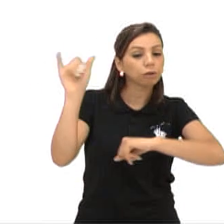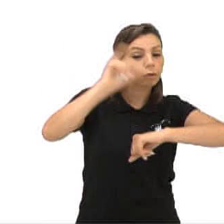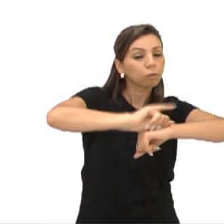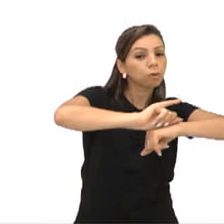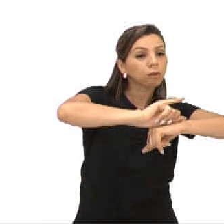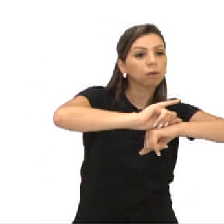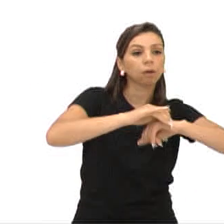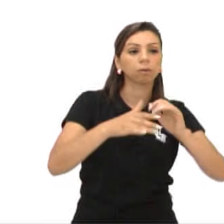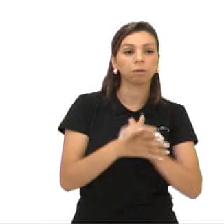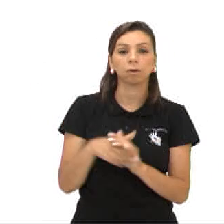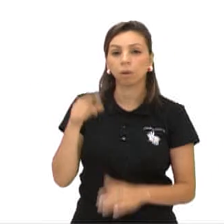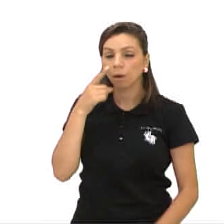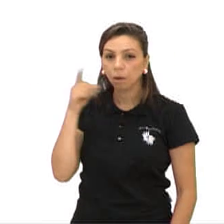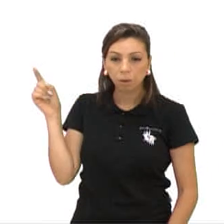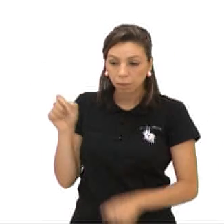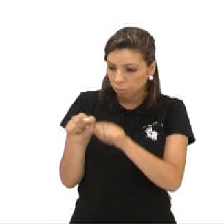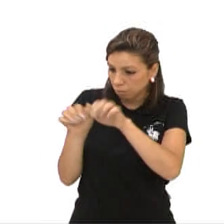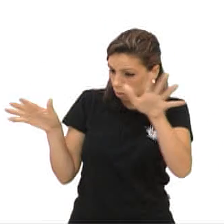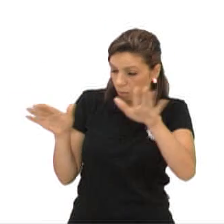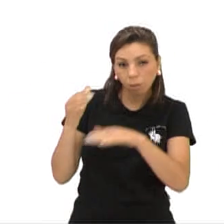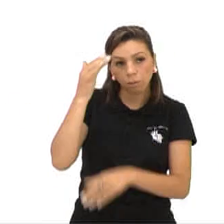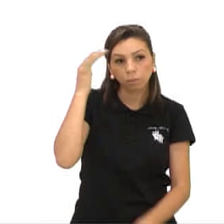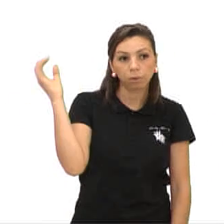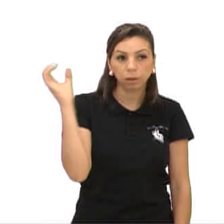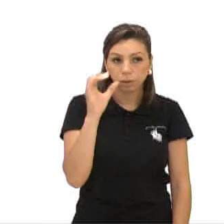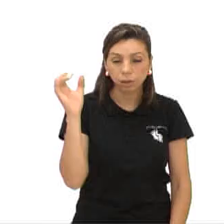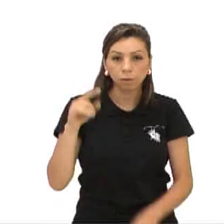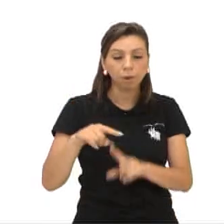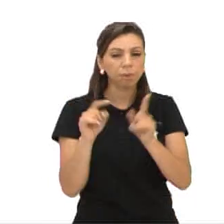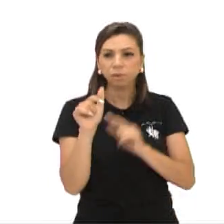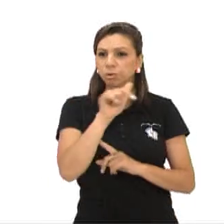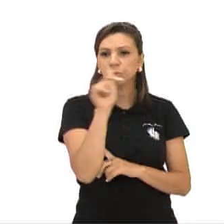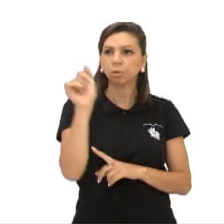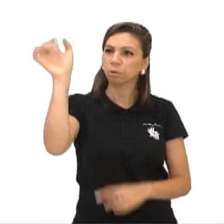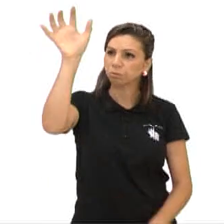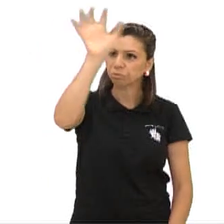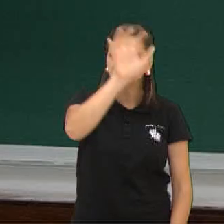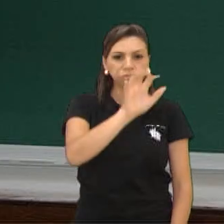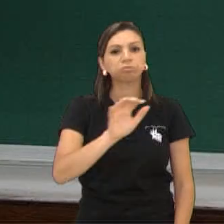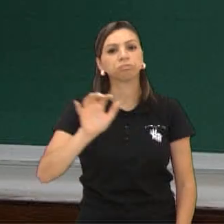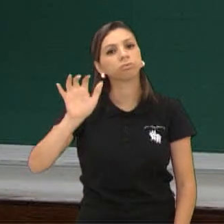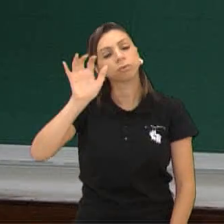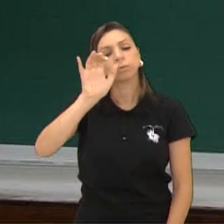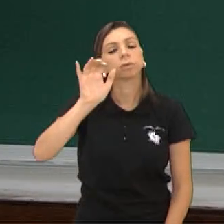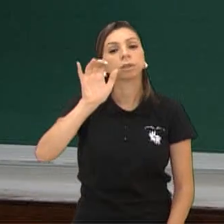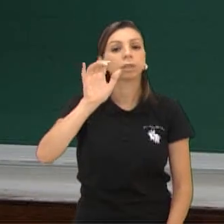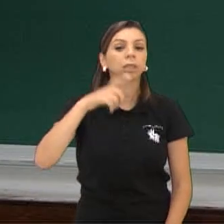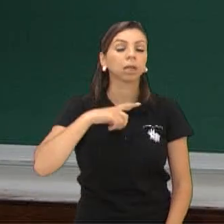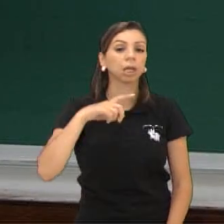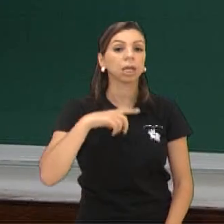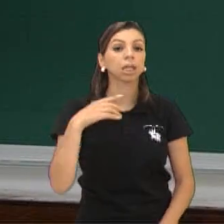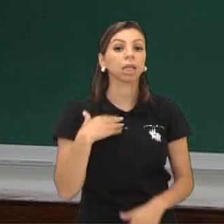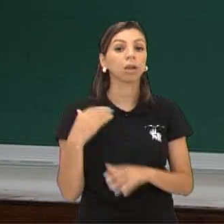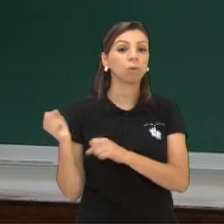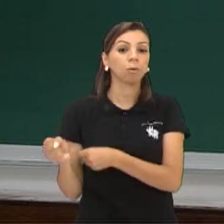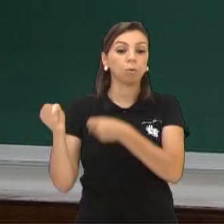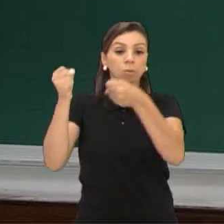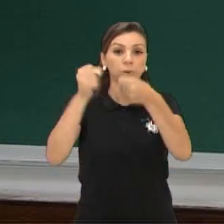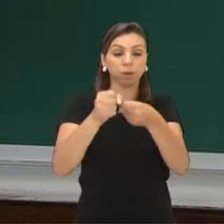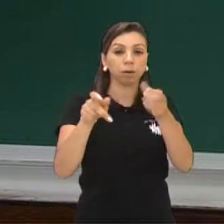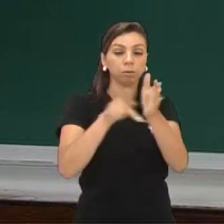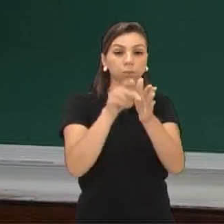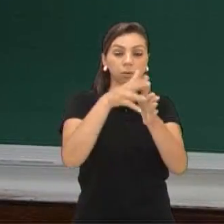uma dispersão, não só de Curitiba, que está aqui, mas de outras localidades que concentram um poder regional e que